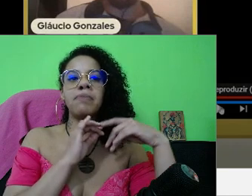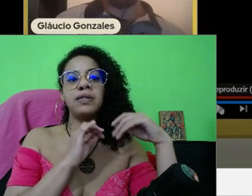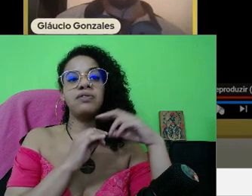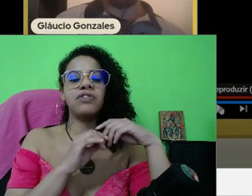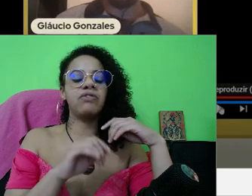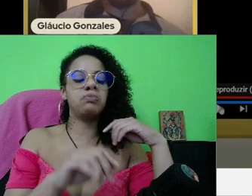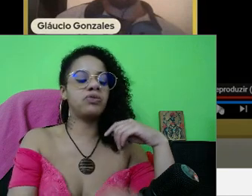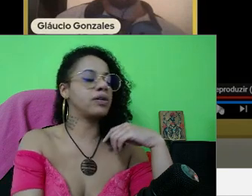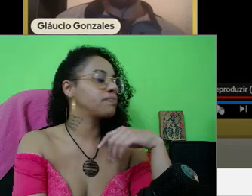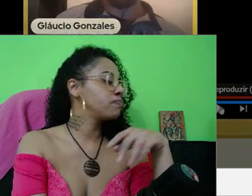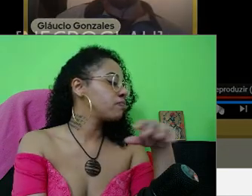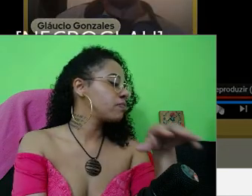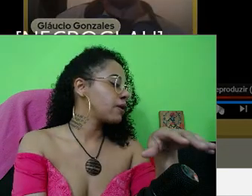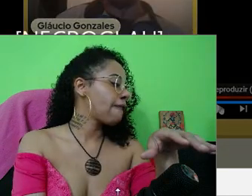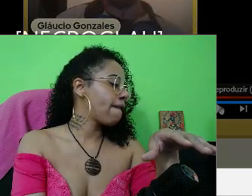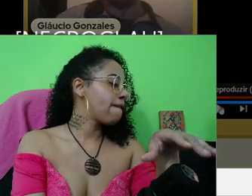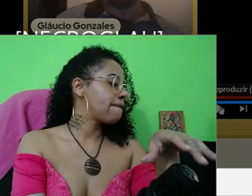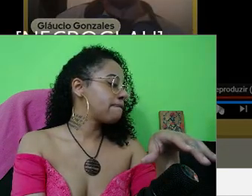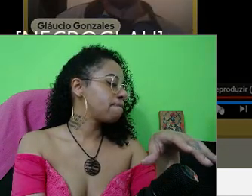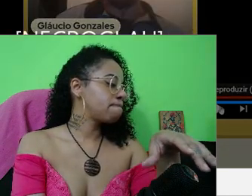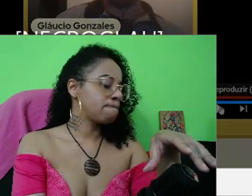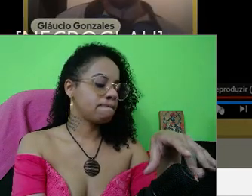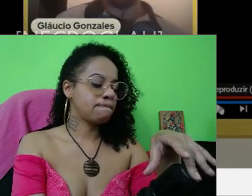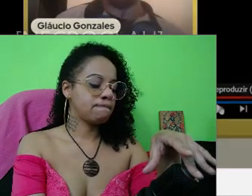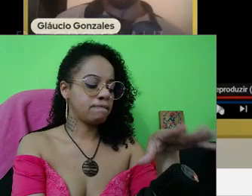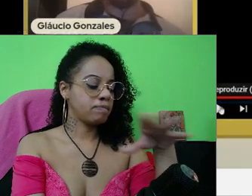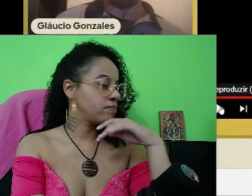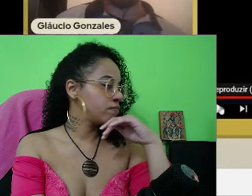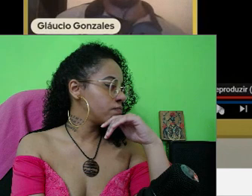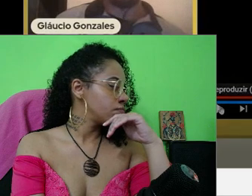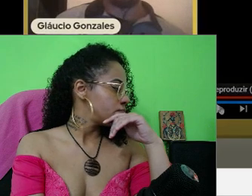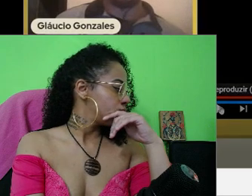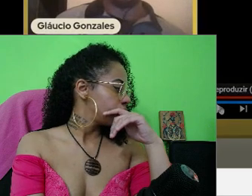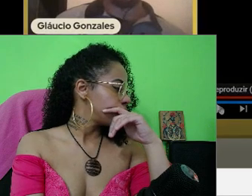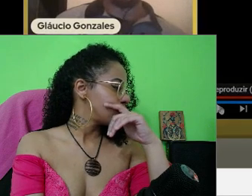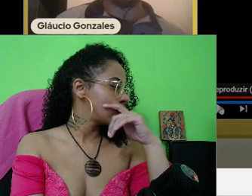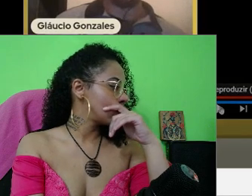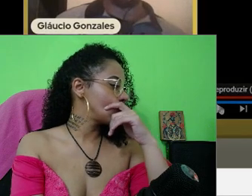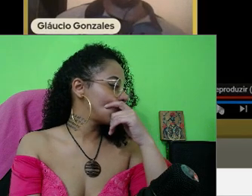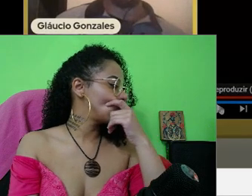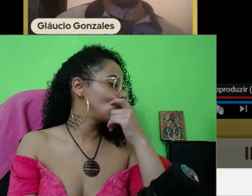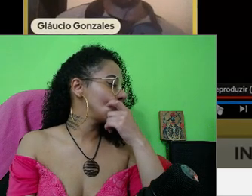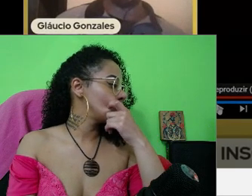Walter Pomar Mas enfim vamos ver vamos embora